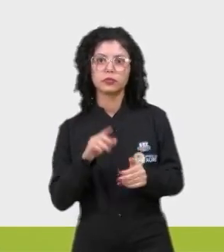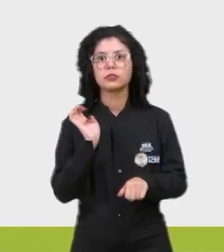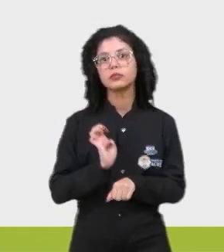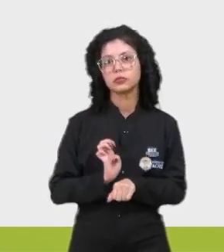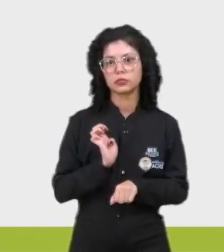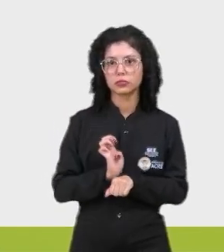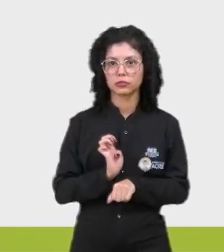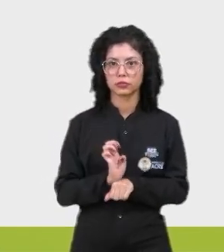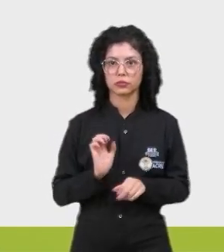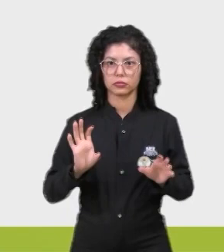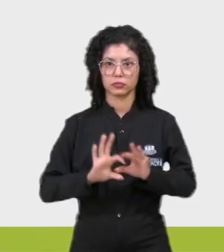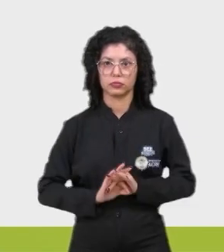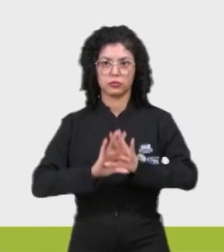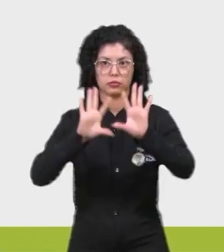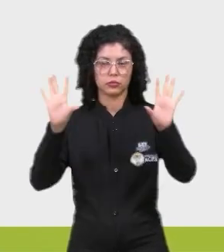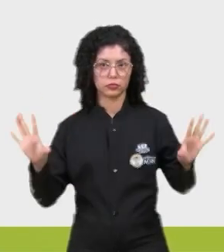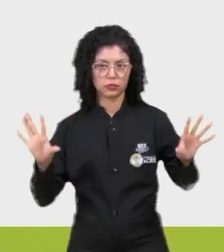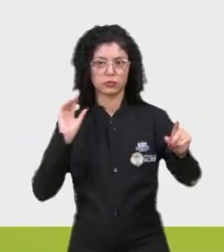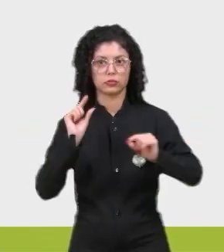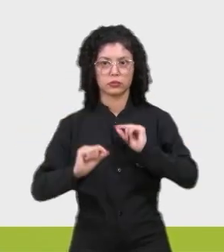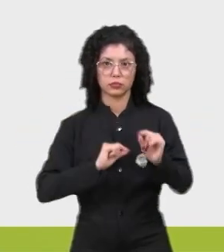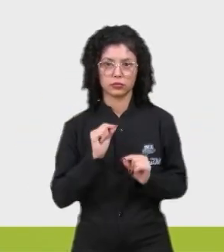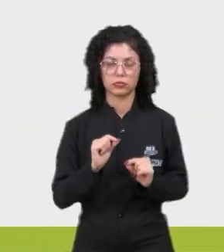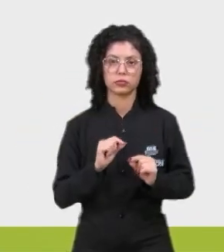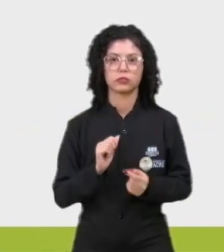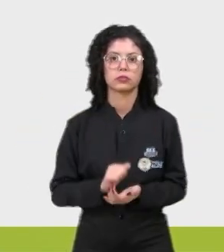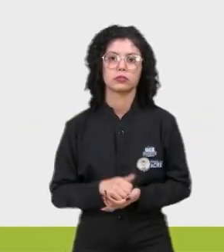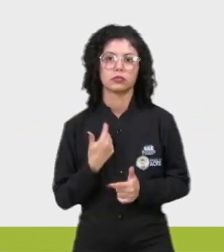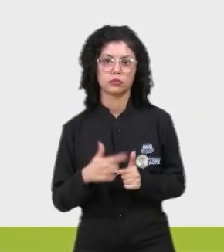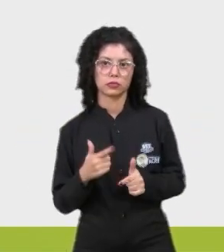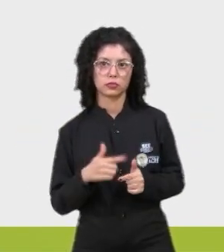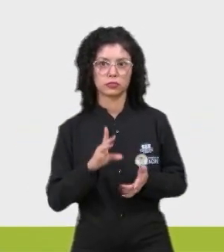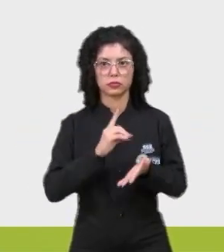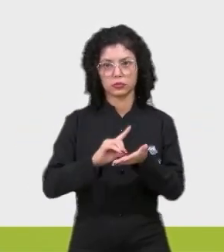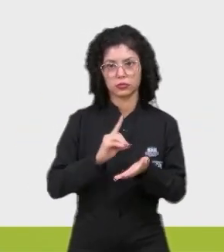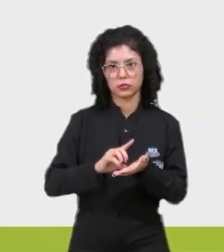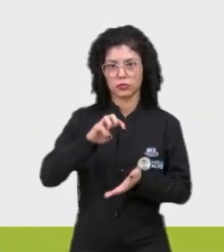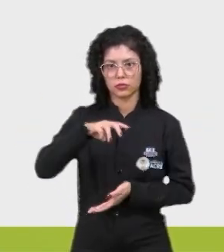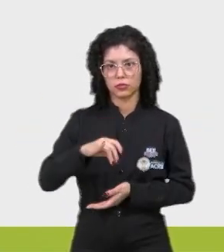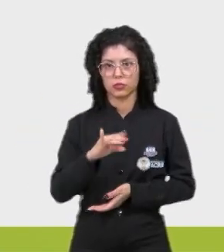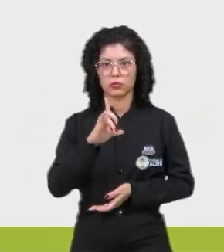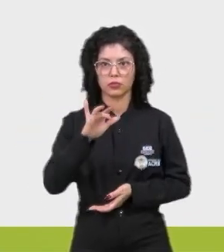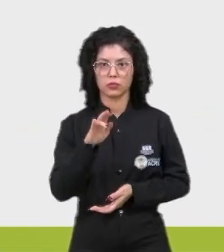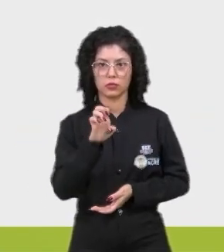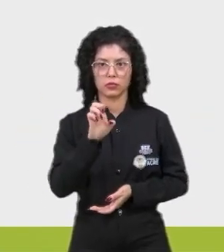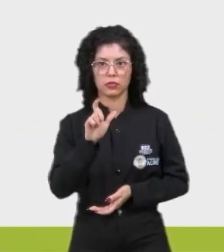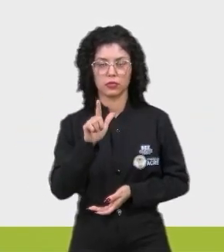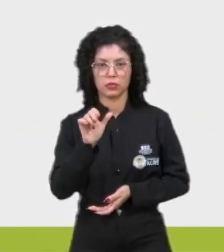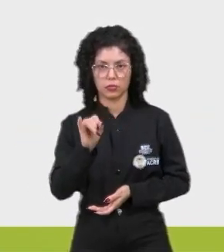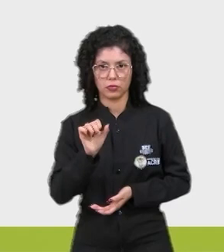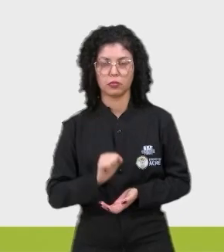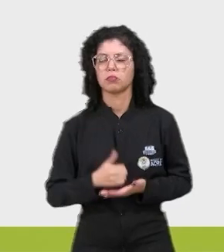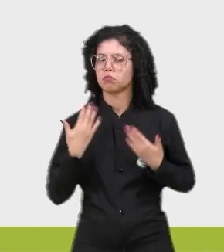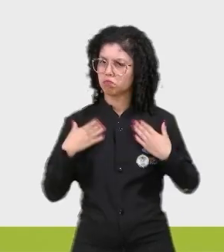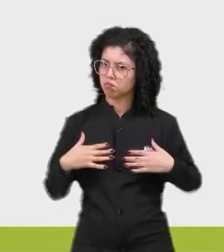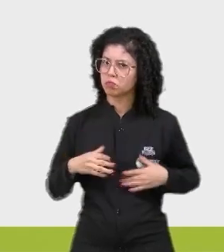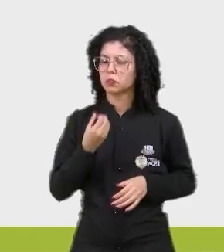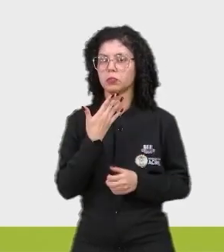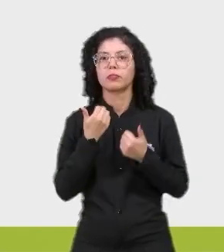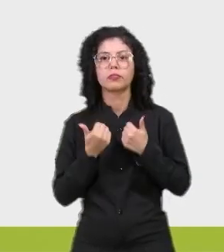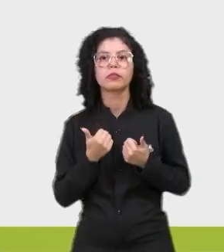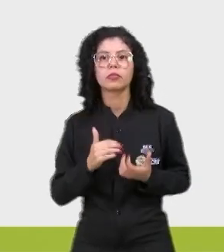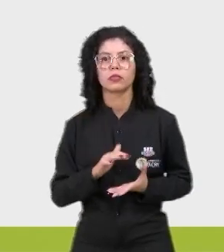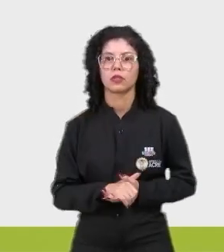Condição ou estado do que está livre de danos ou riscos, né, do dicionário. Bem tranquilo também,